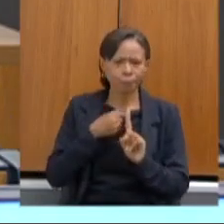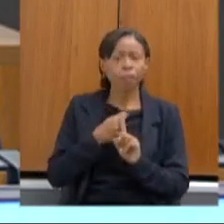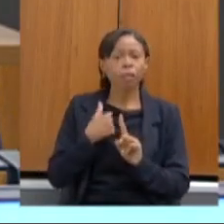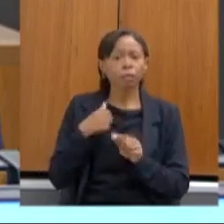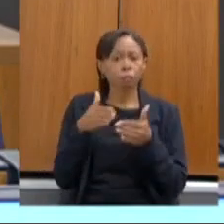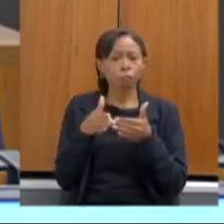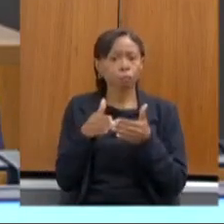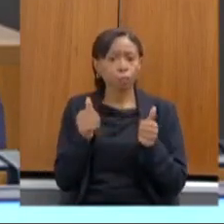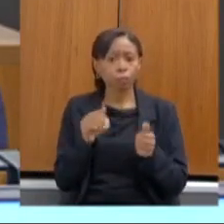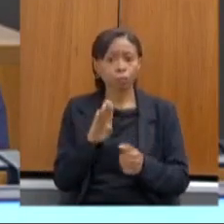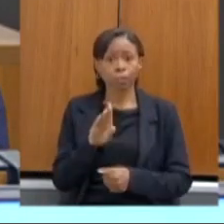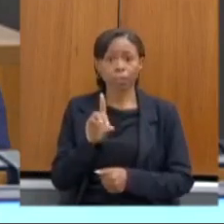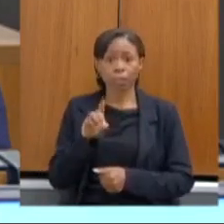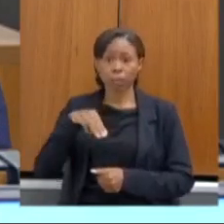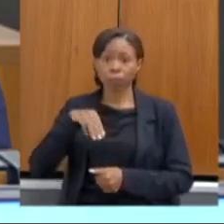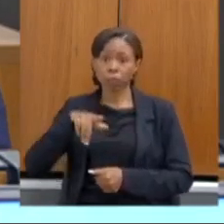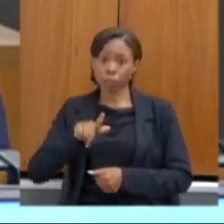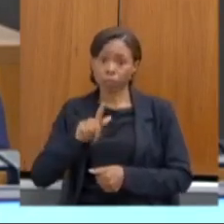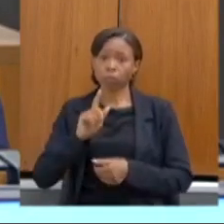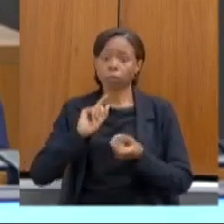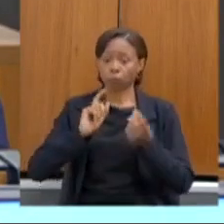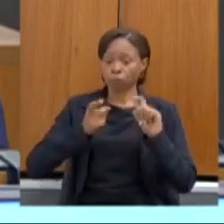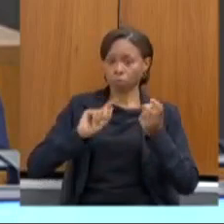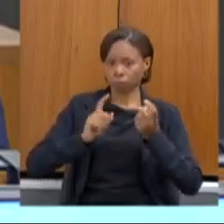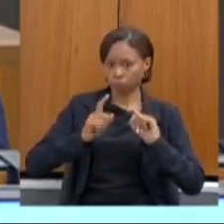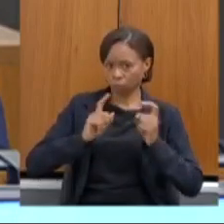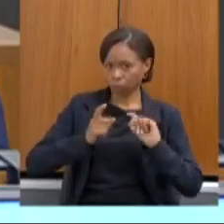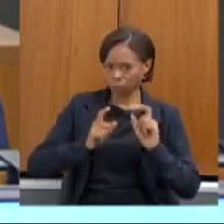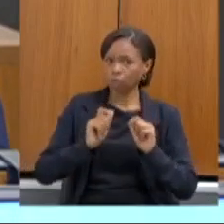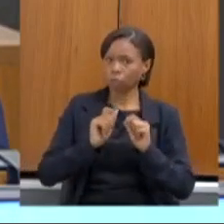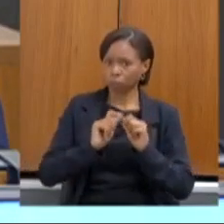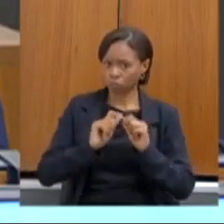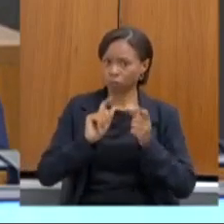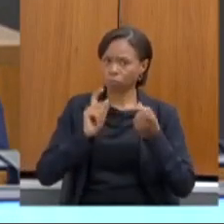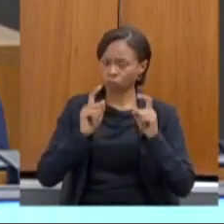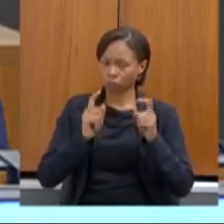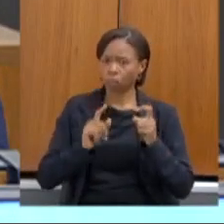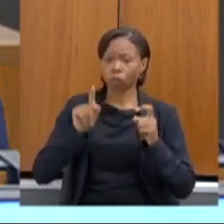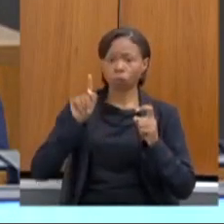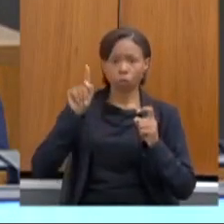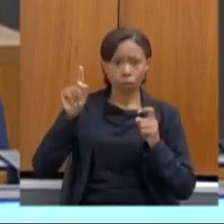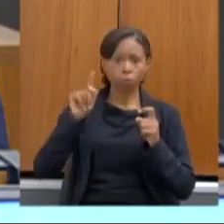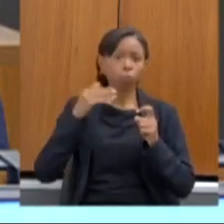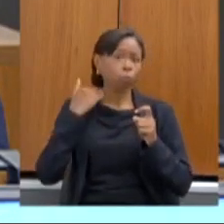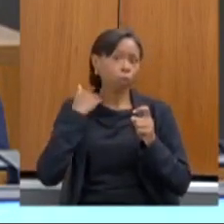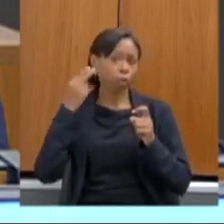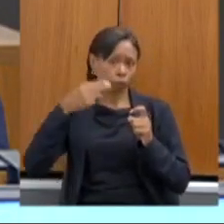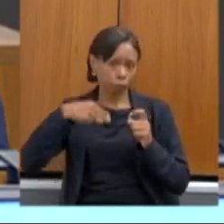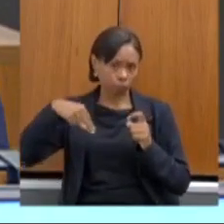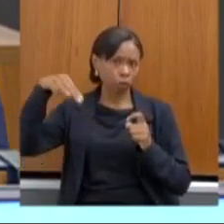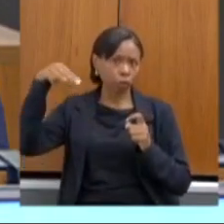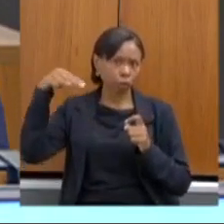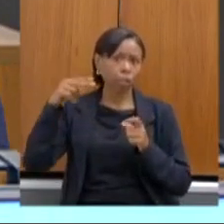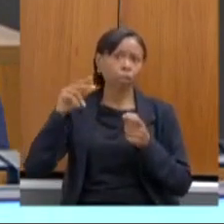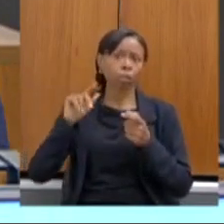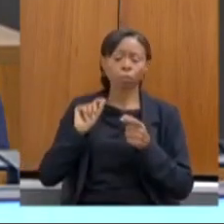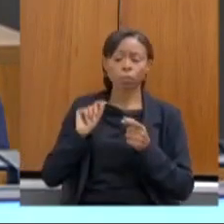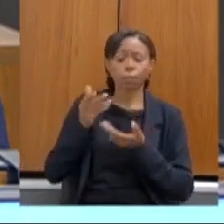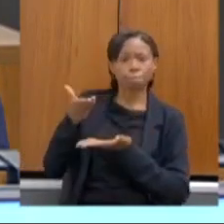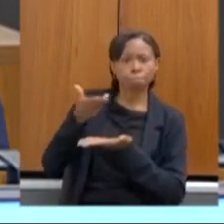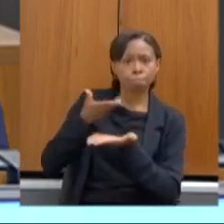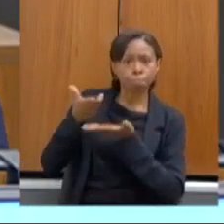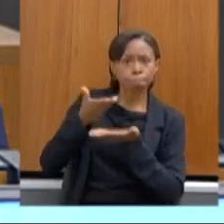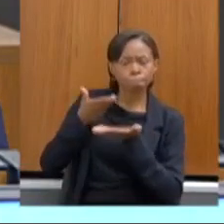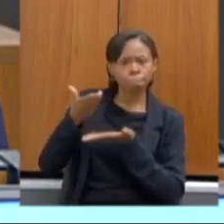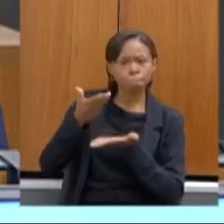a gente poder fazer uma reunião com a executiva do Banco do Nordeste para gente poder trocar